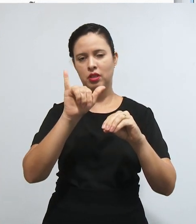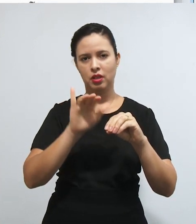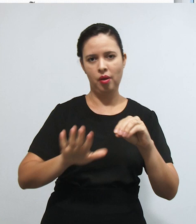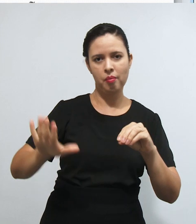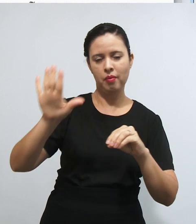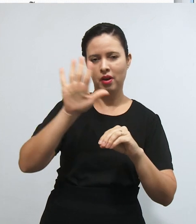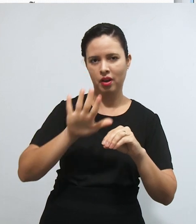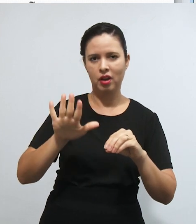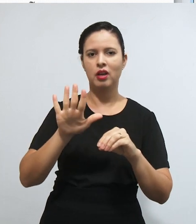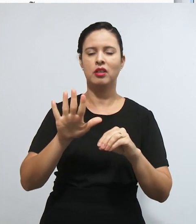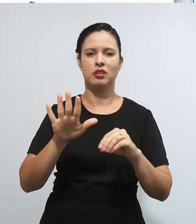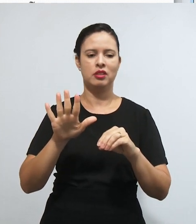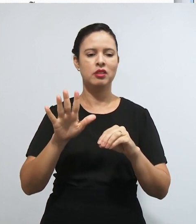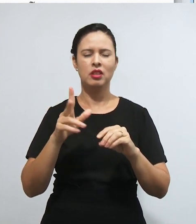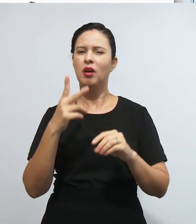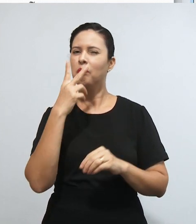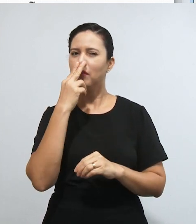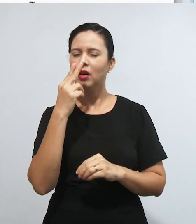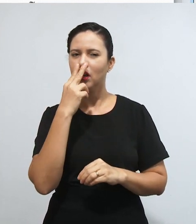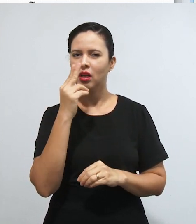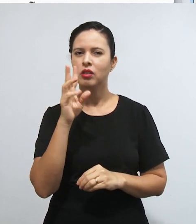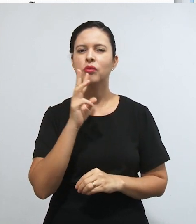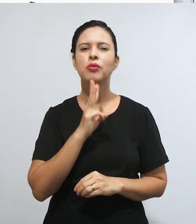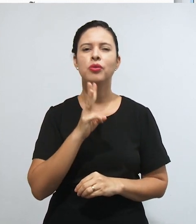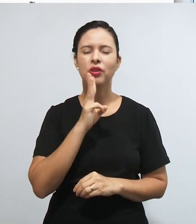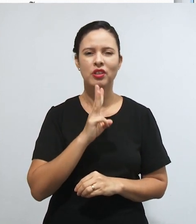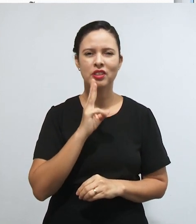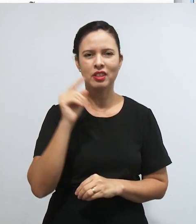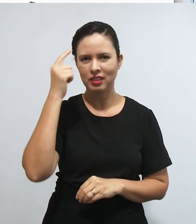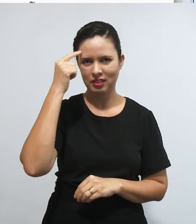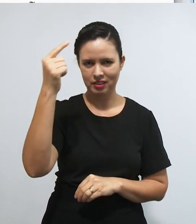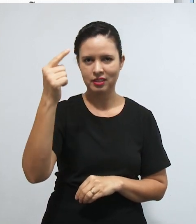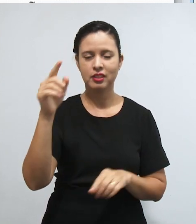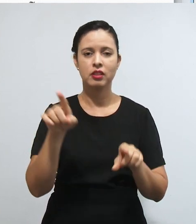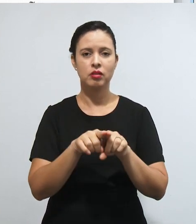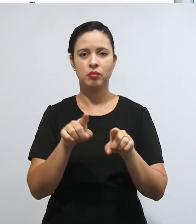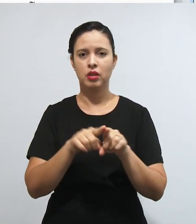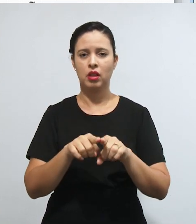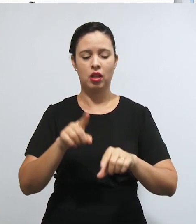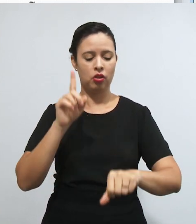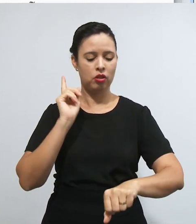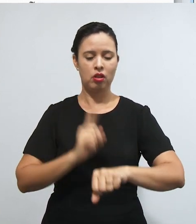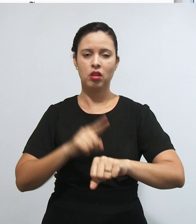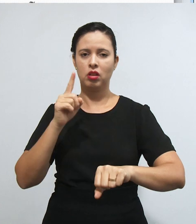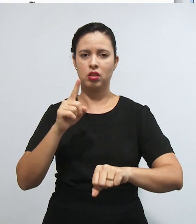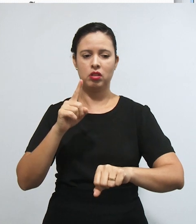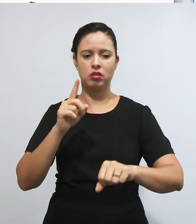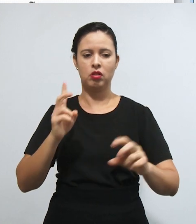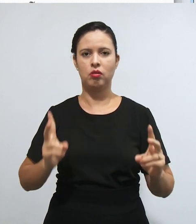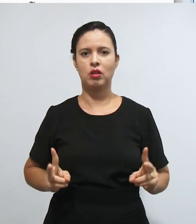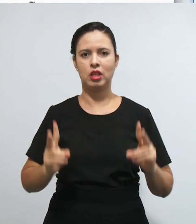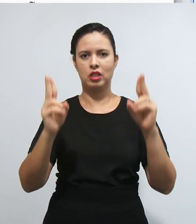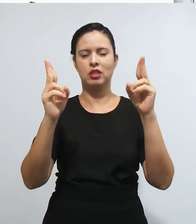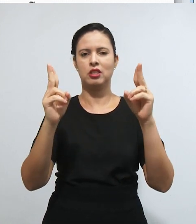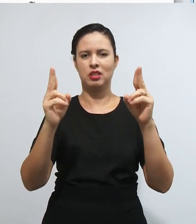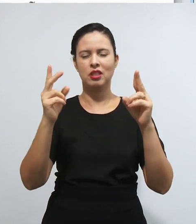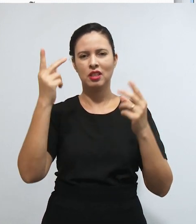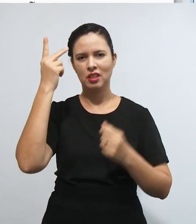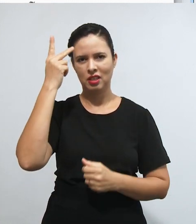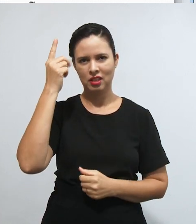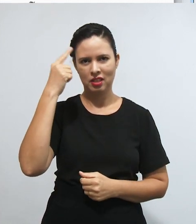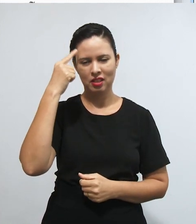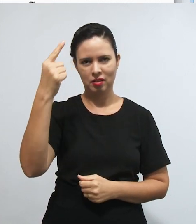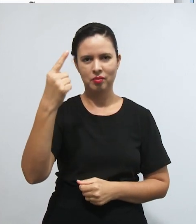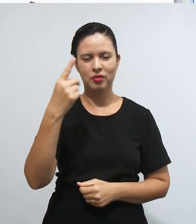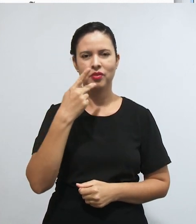imagem, tranquilo, clip art, muito parecido com o que acontece no Word. O instantâneo é uma ferramenta muito legal, já falei para vocês,